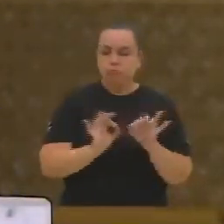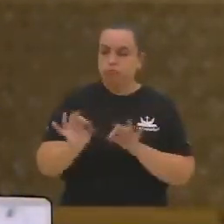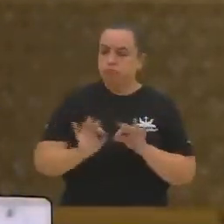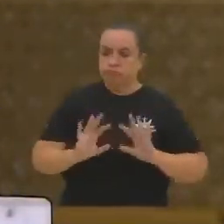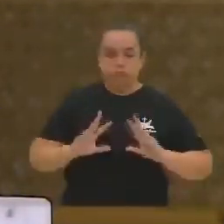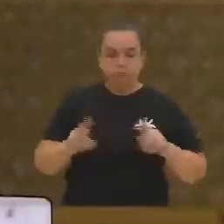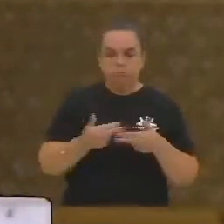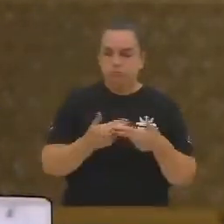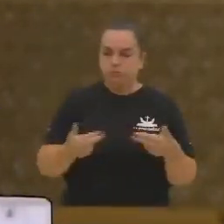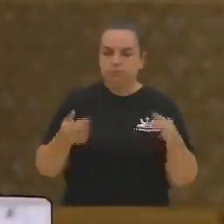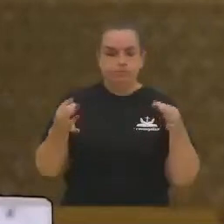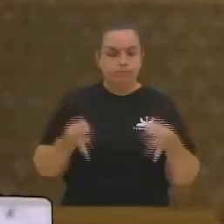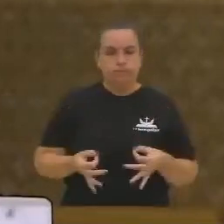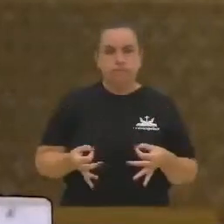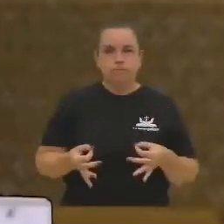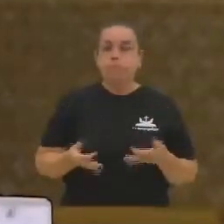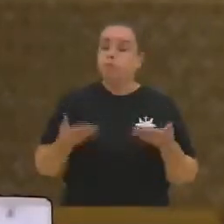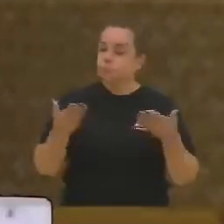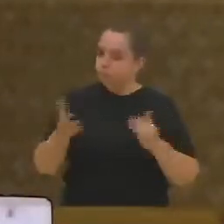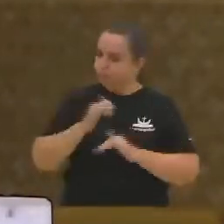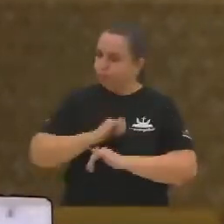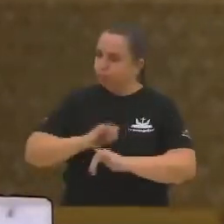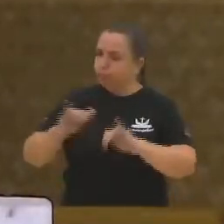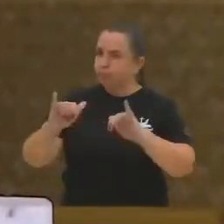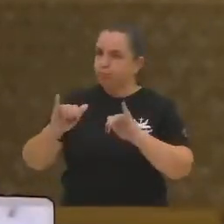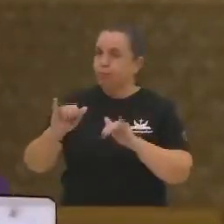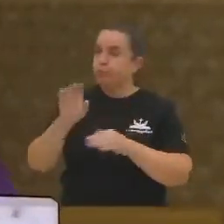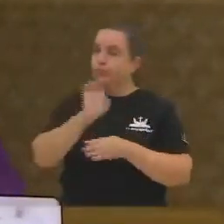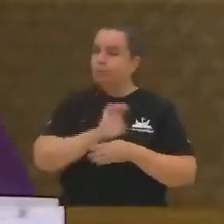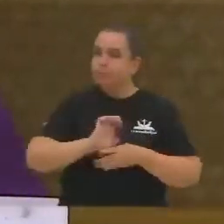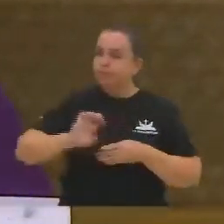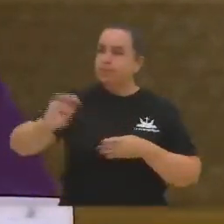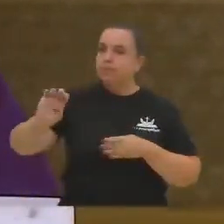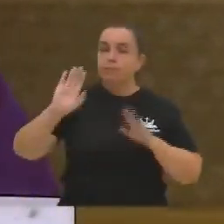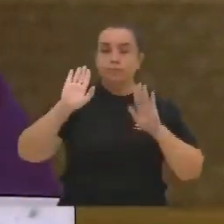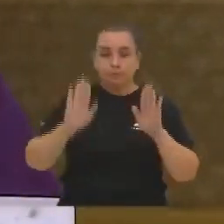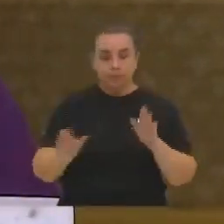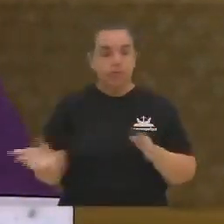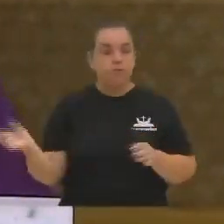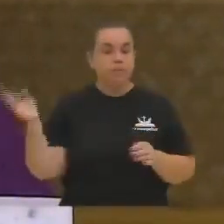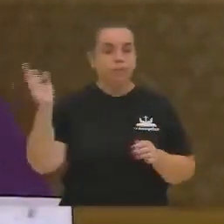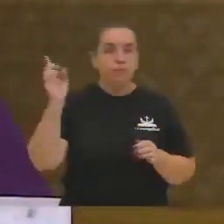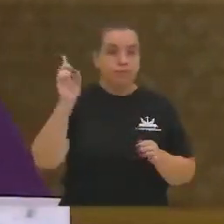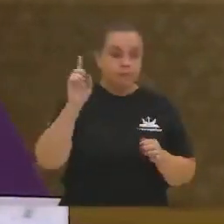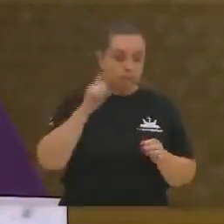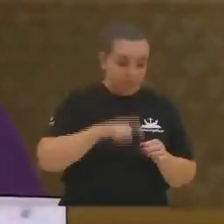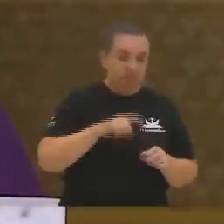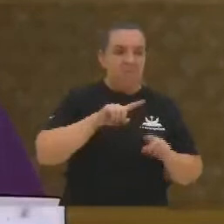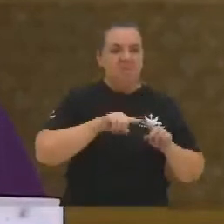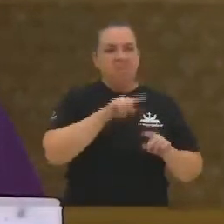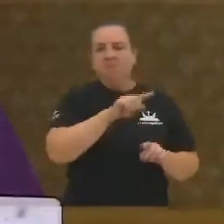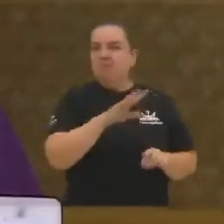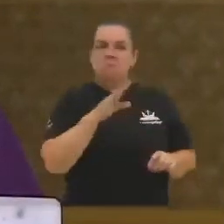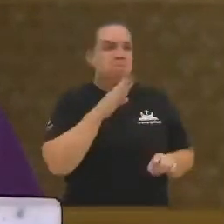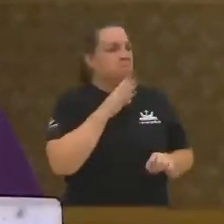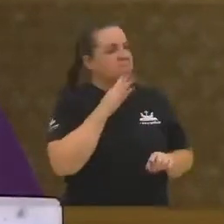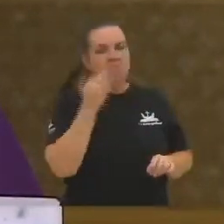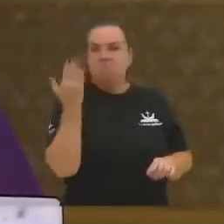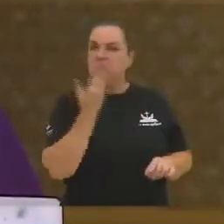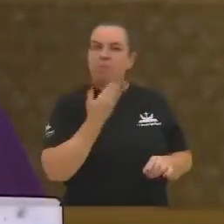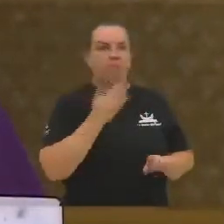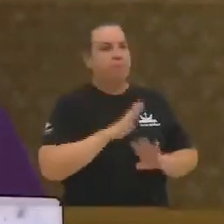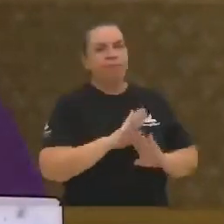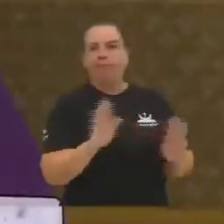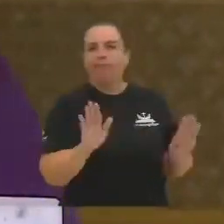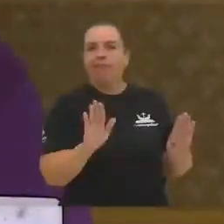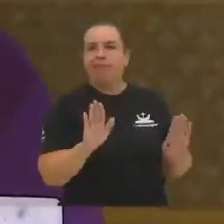ordem. Ora, eu vos digo, Elias já veio, mas eles não o reconheceram.